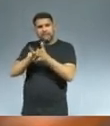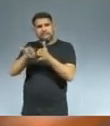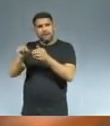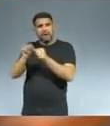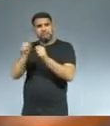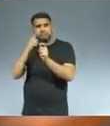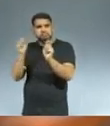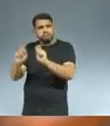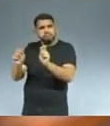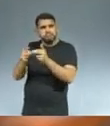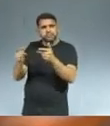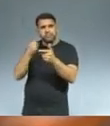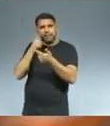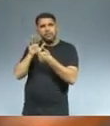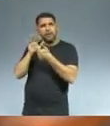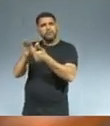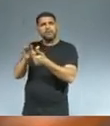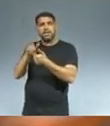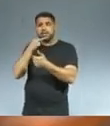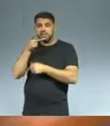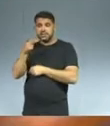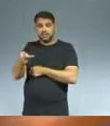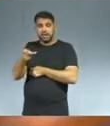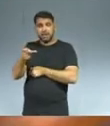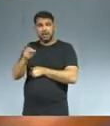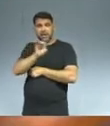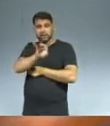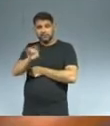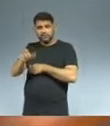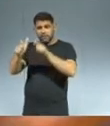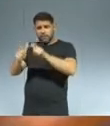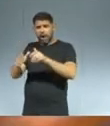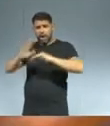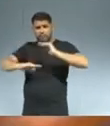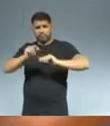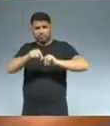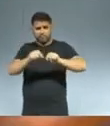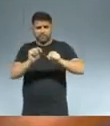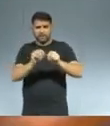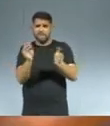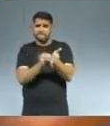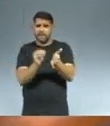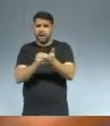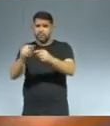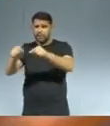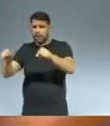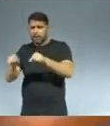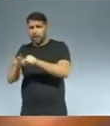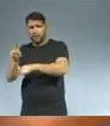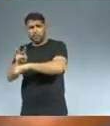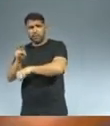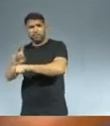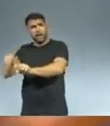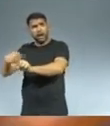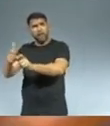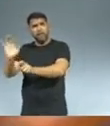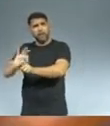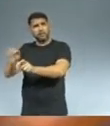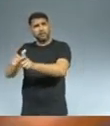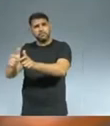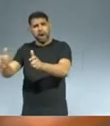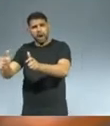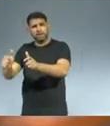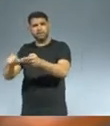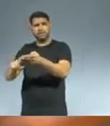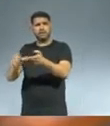vai ser possível dizer individualmente a cada produtor Olha você tá faltando reserva legal você tem que aumentar mais